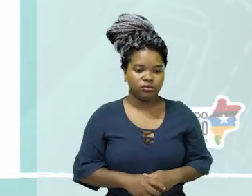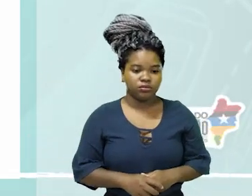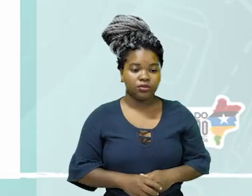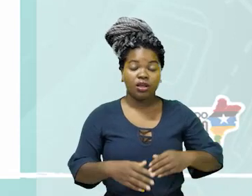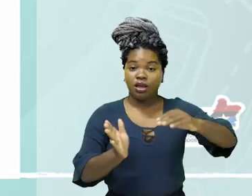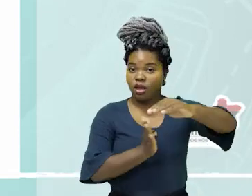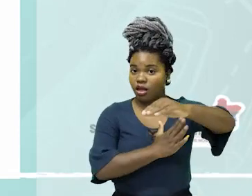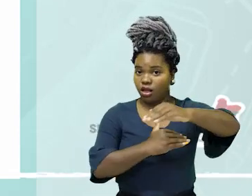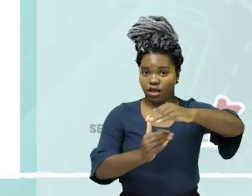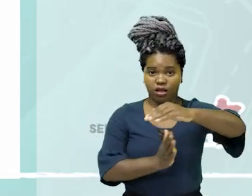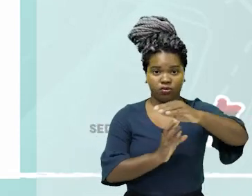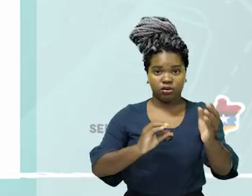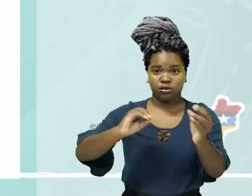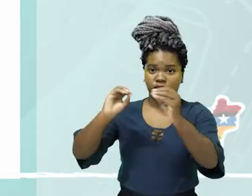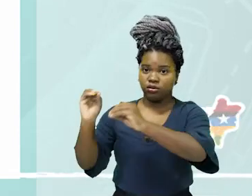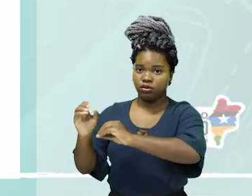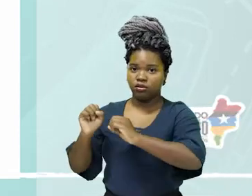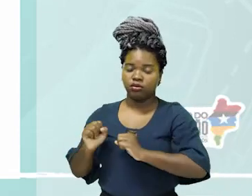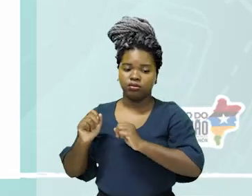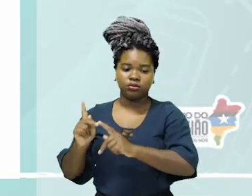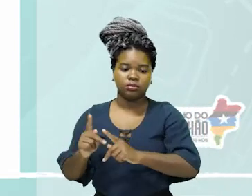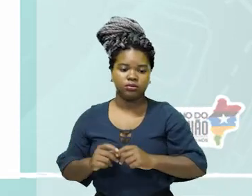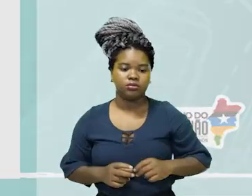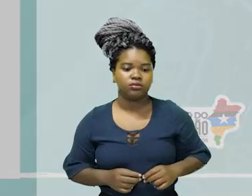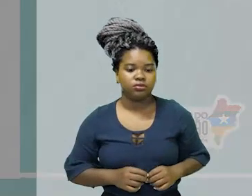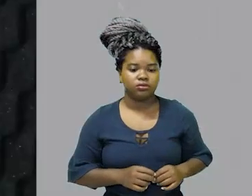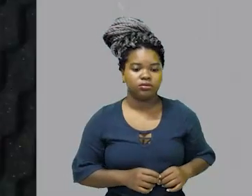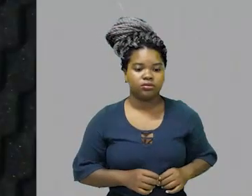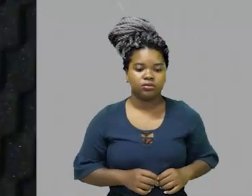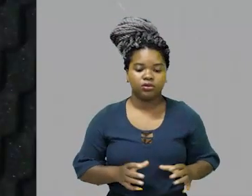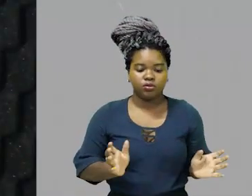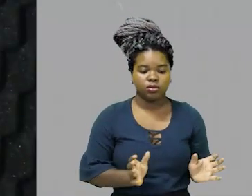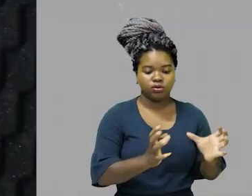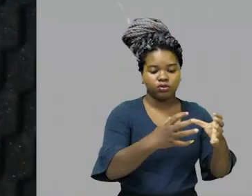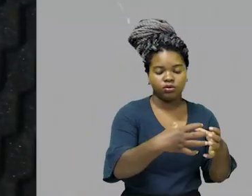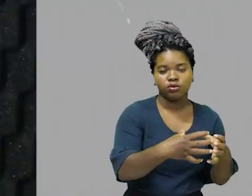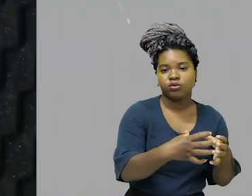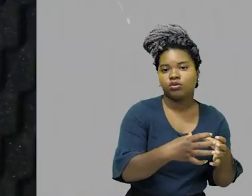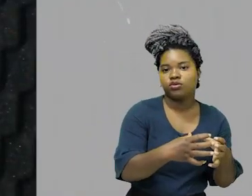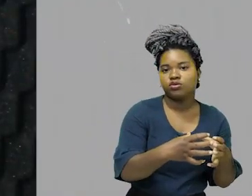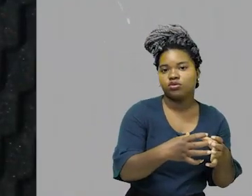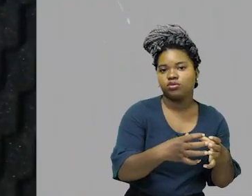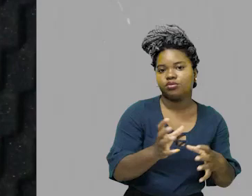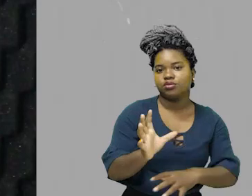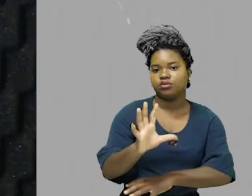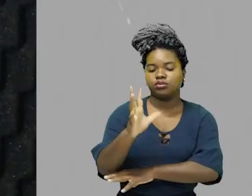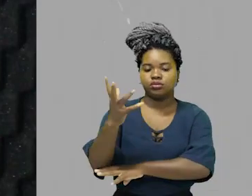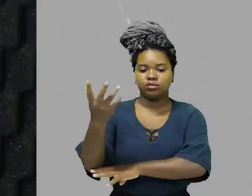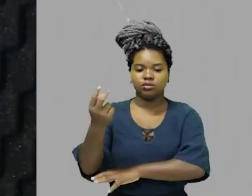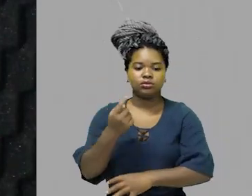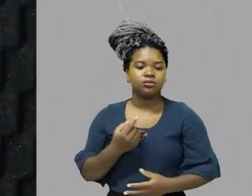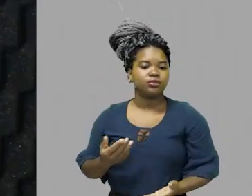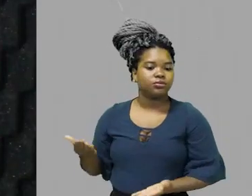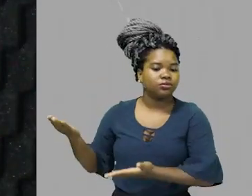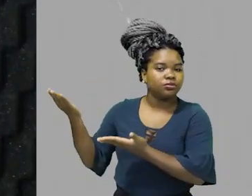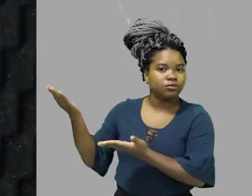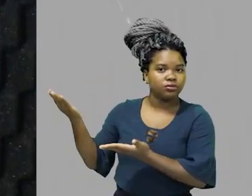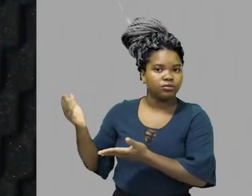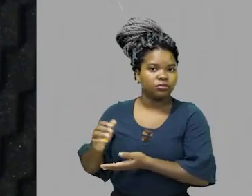das algas, pessoal, tá? Esses são os grupos das plantas. Quem são? Briófitas,